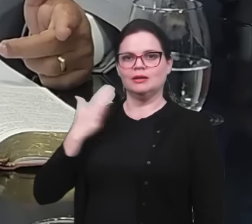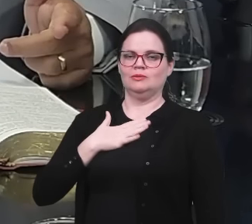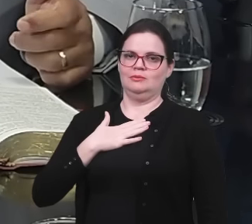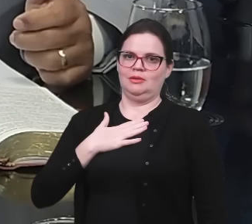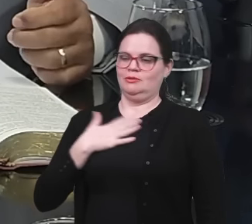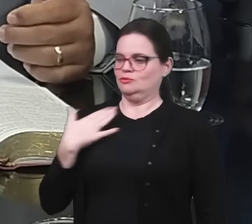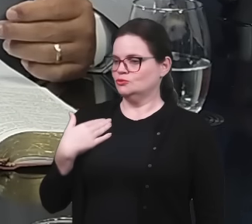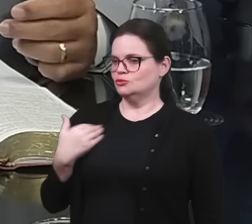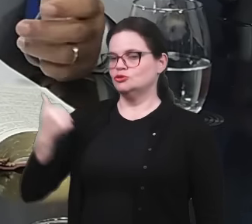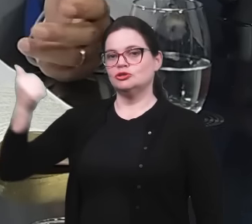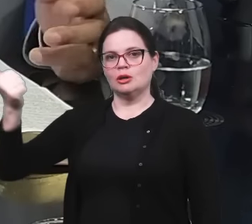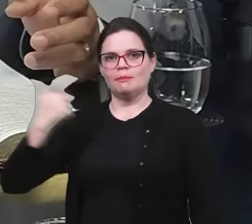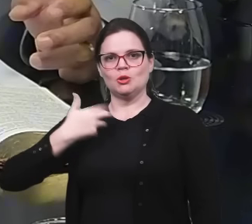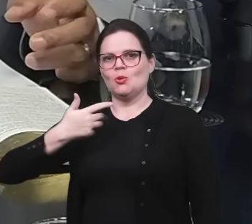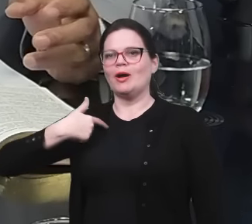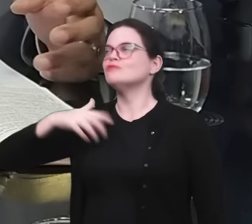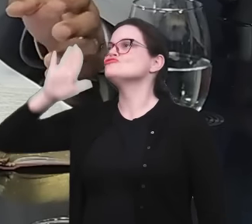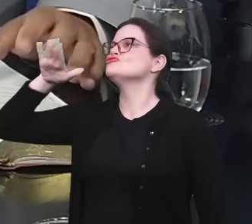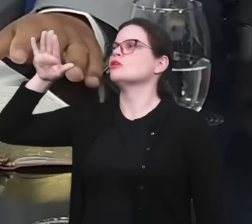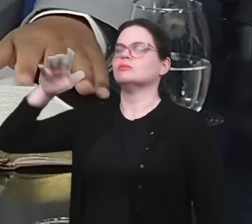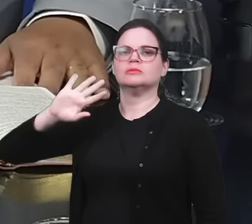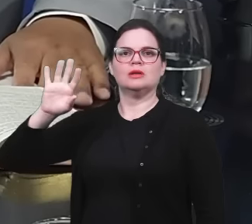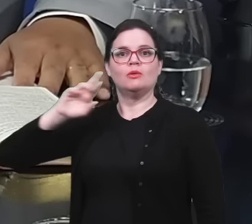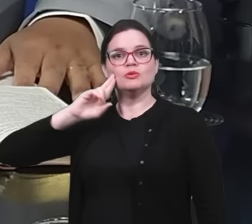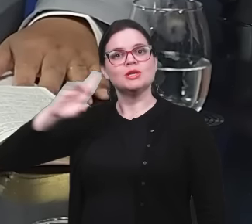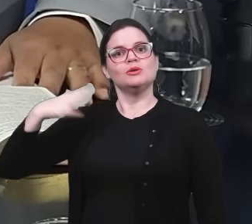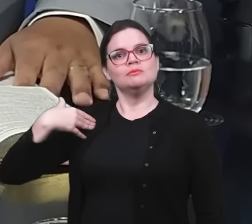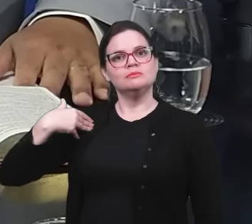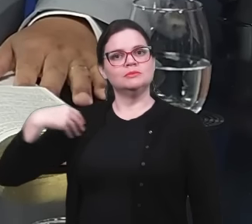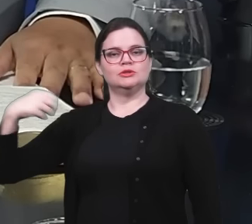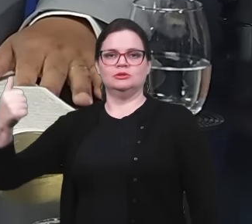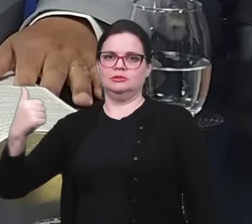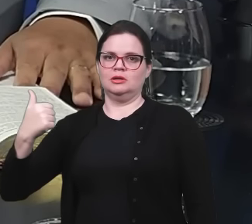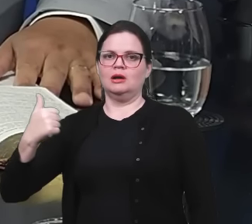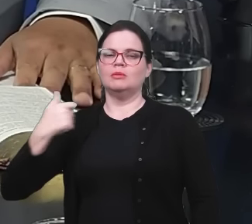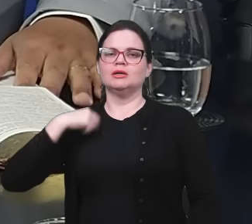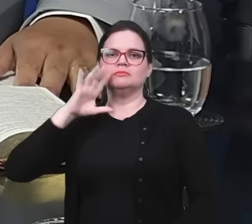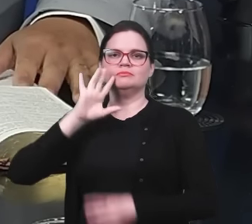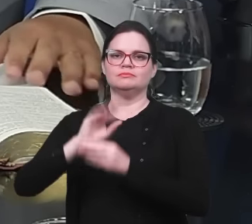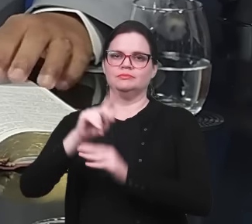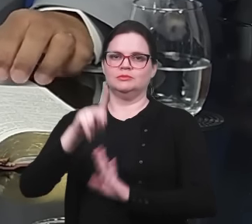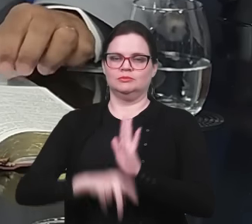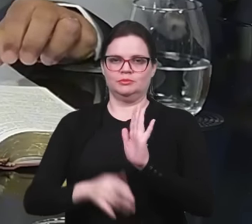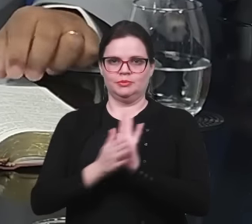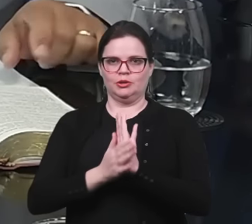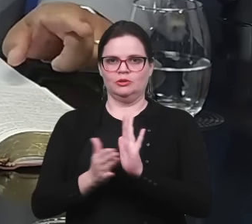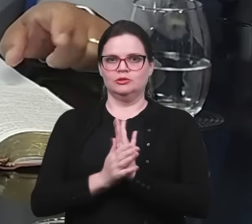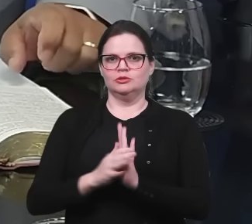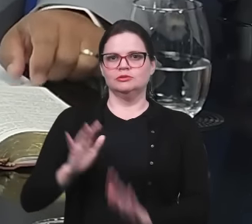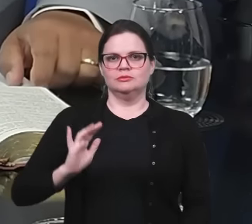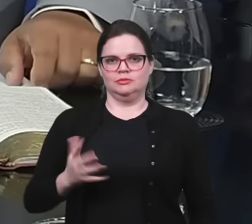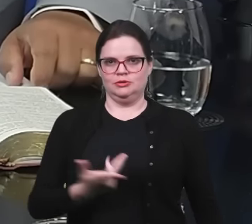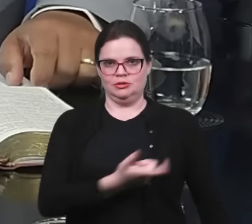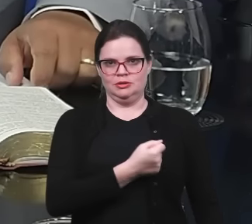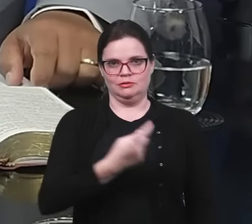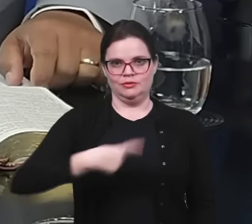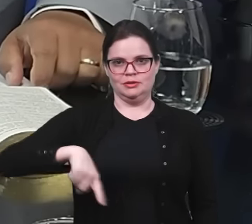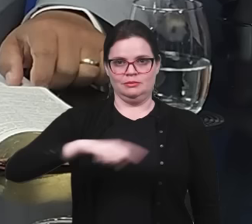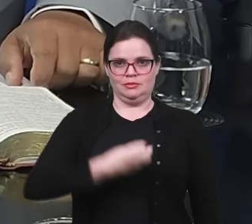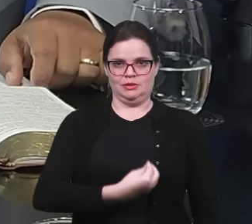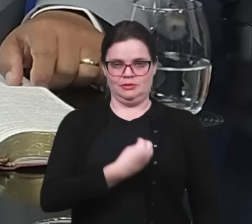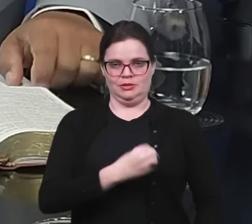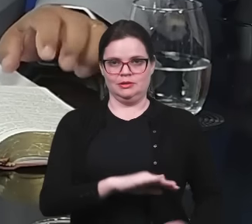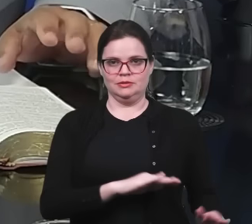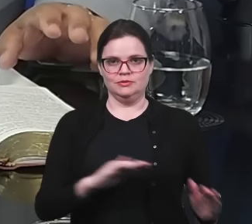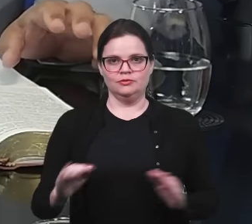chama. Então, nós tomamos conhecimento do projeto de Deus para a nossa salvação. Eu queria falar,